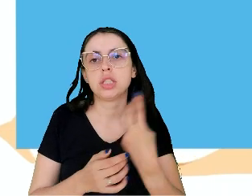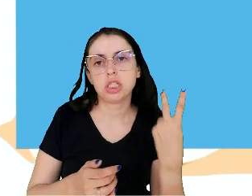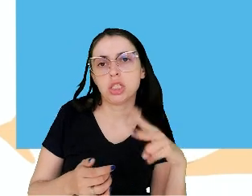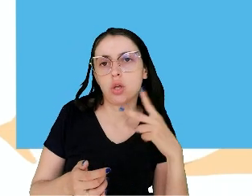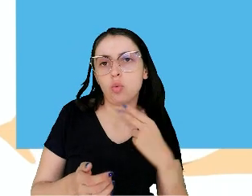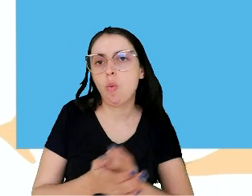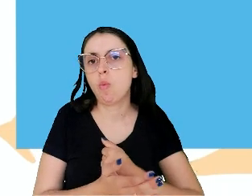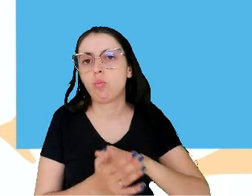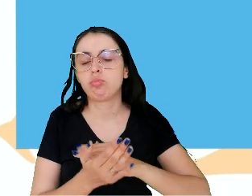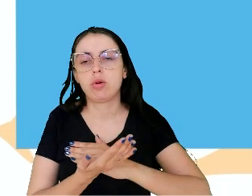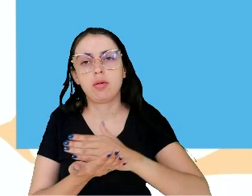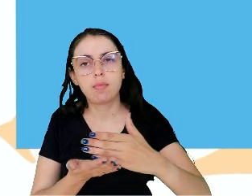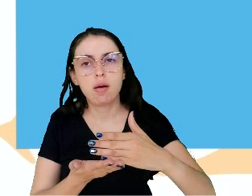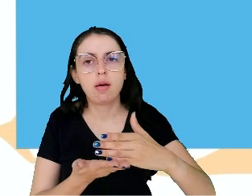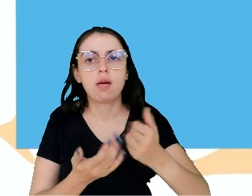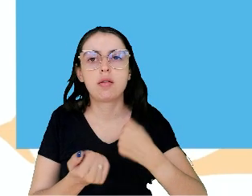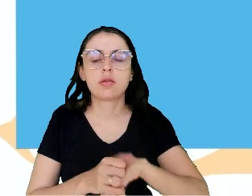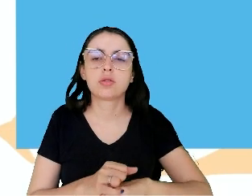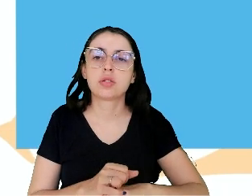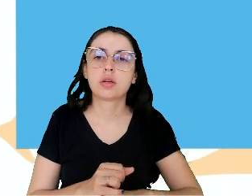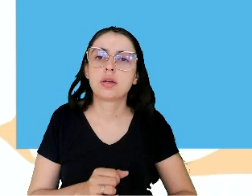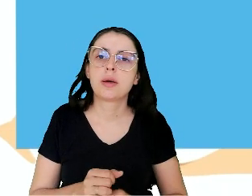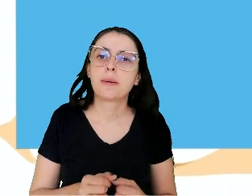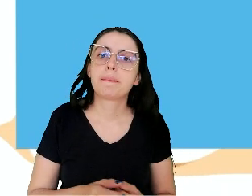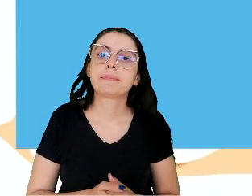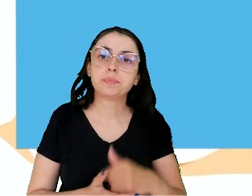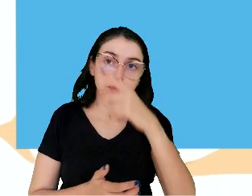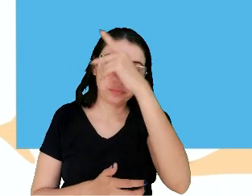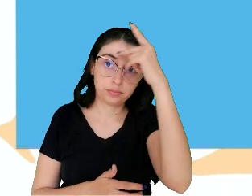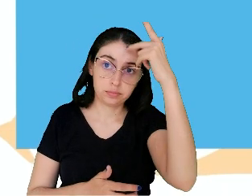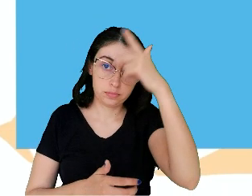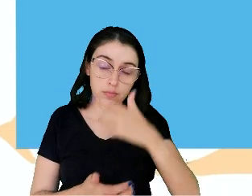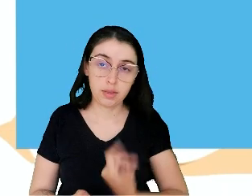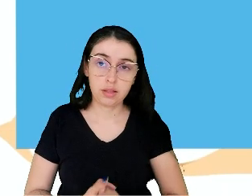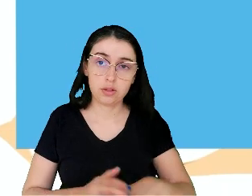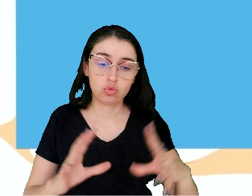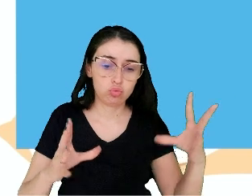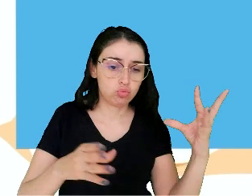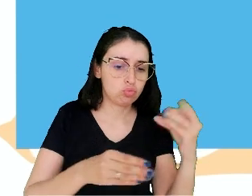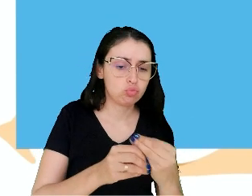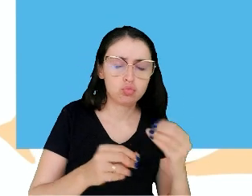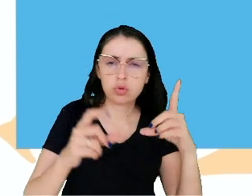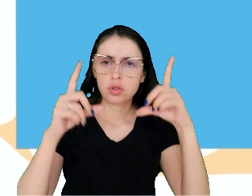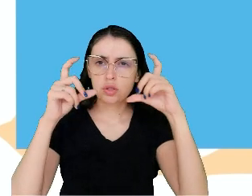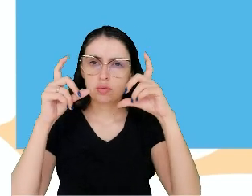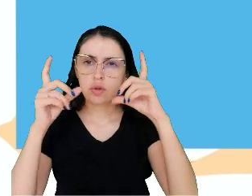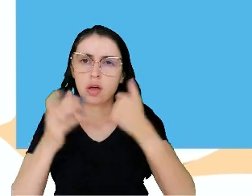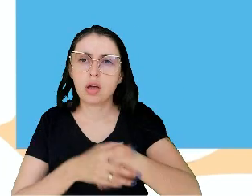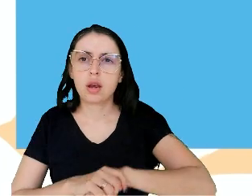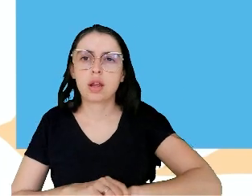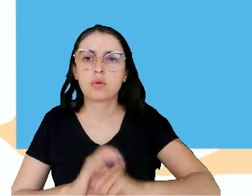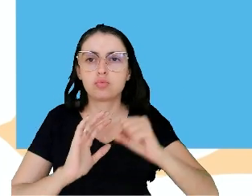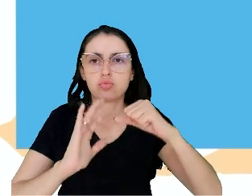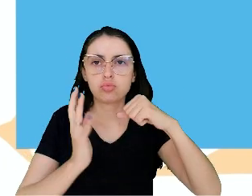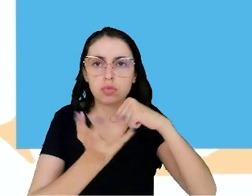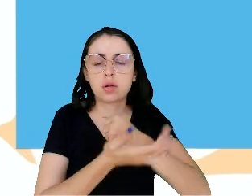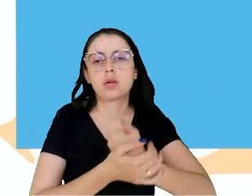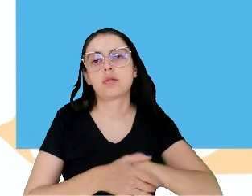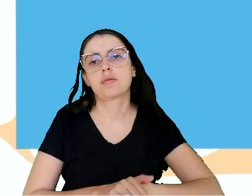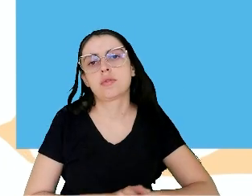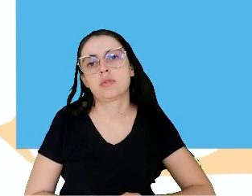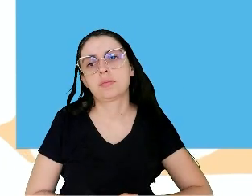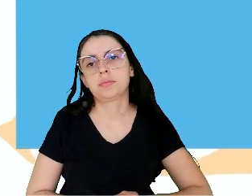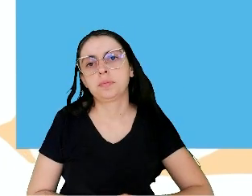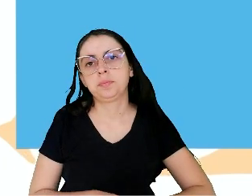segunda parte da exposição, em primeira pessoa, que reúne fotos tiradas no contexto da pandemia do